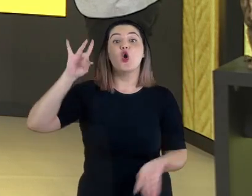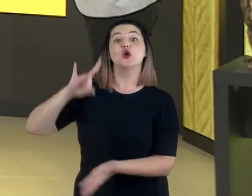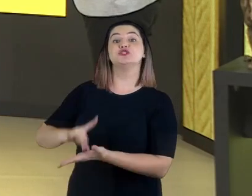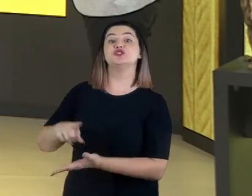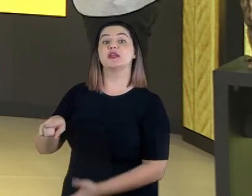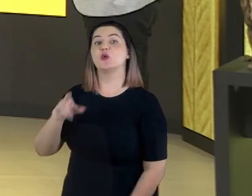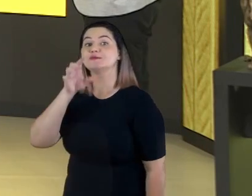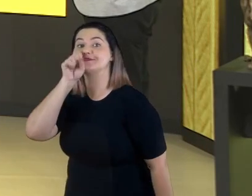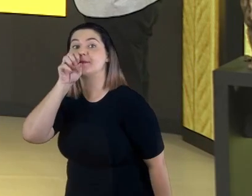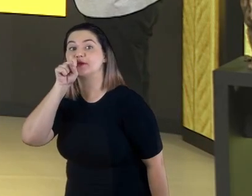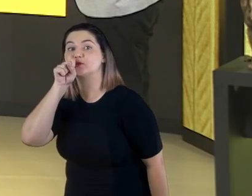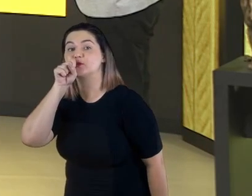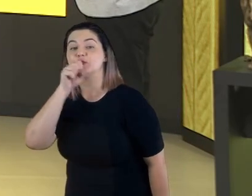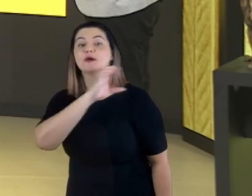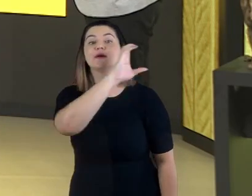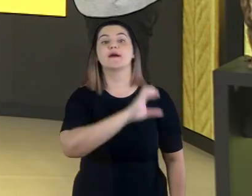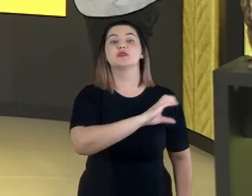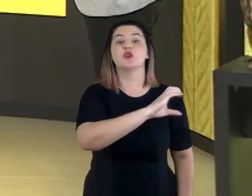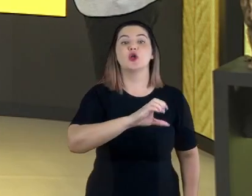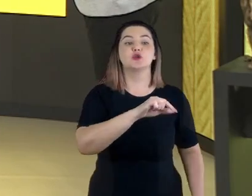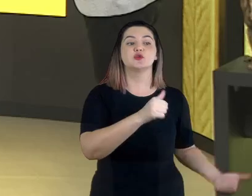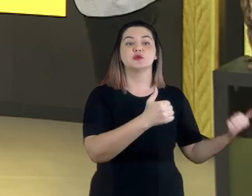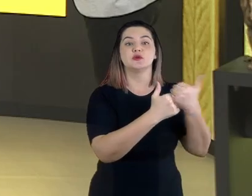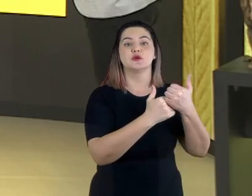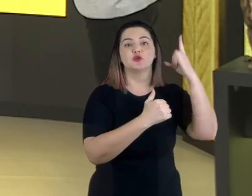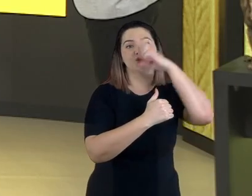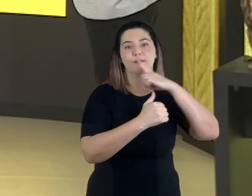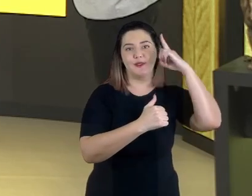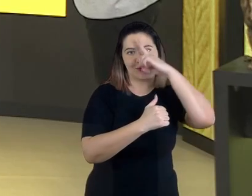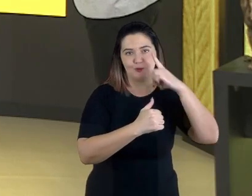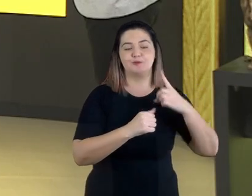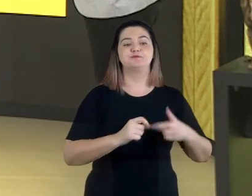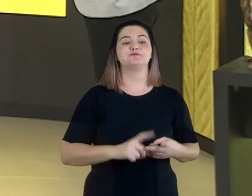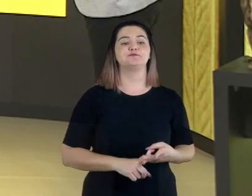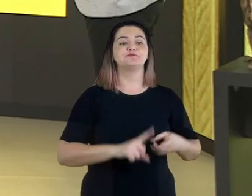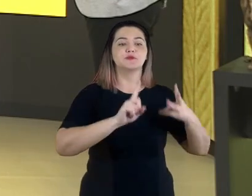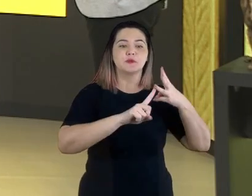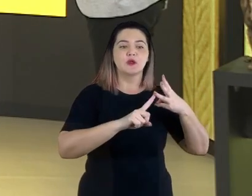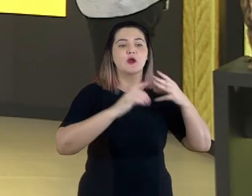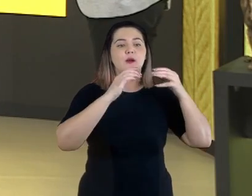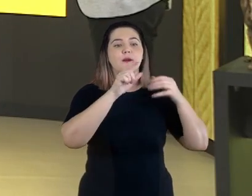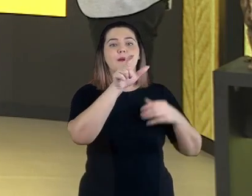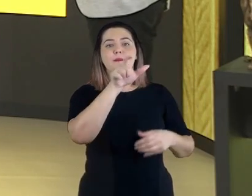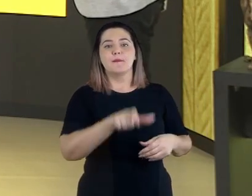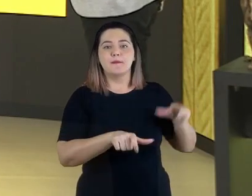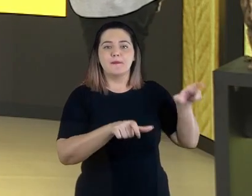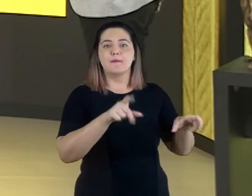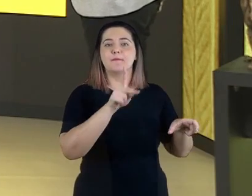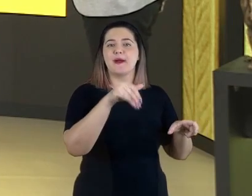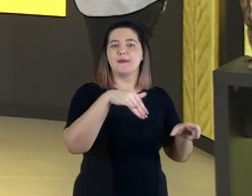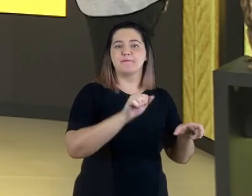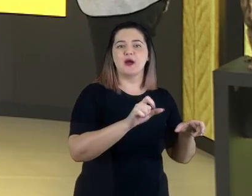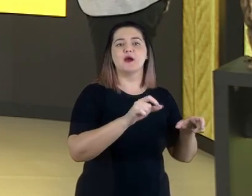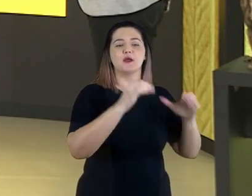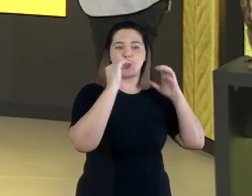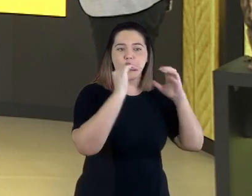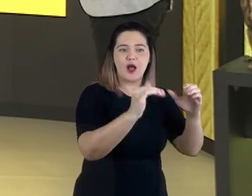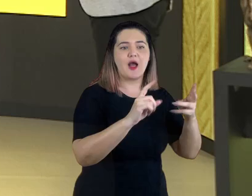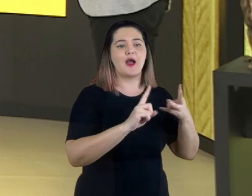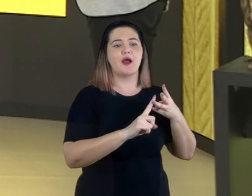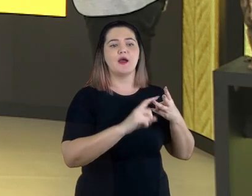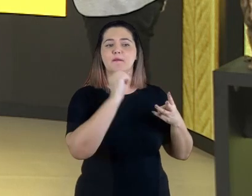sábado. No do catecismo, guardar domingos e festas. Depois tem honrar pai e mãe, não matar, não pecar